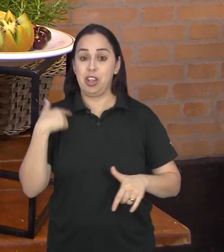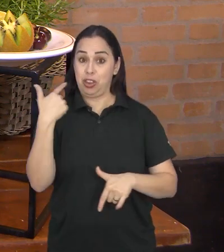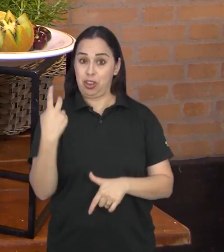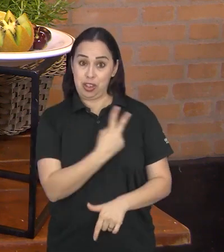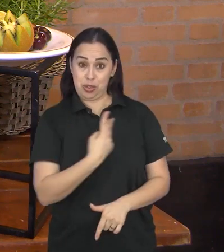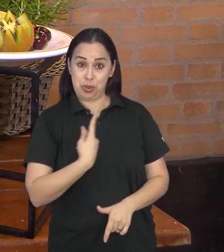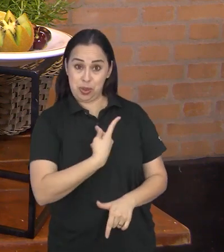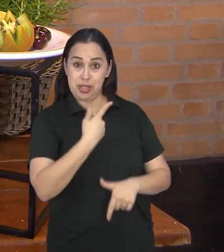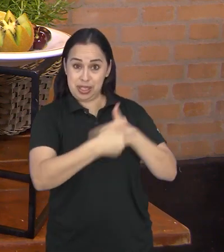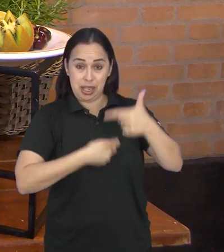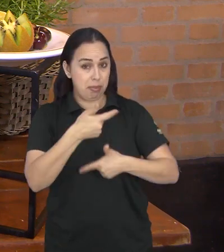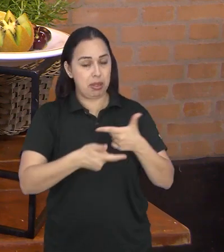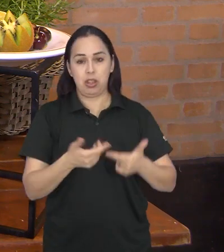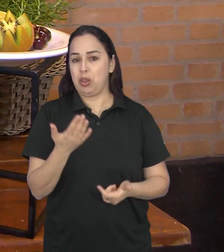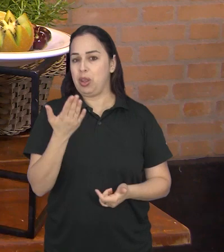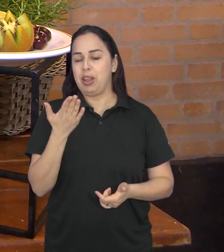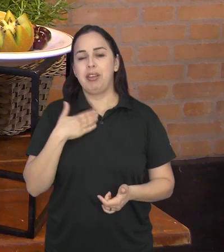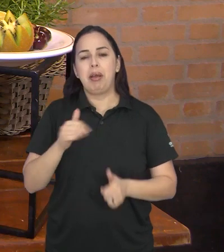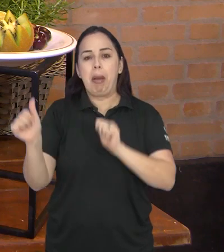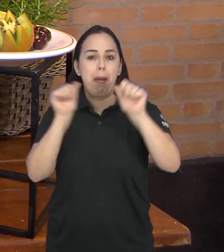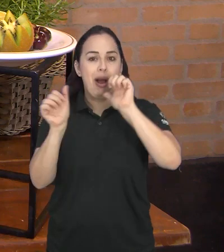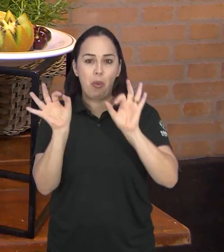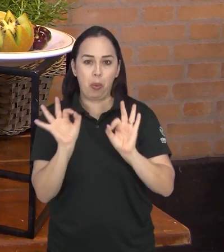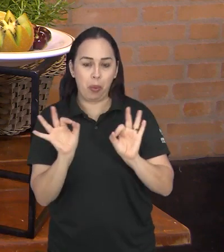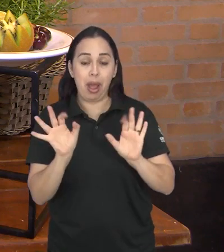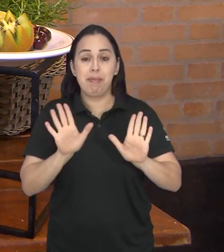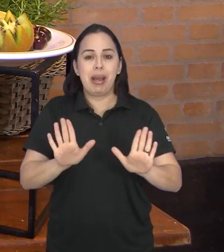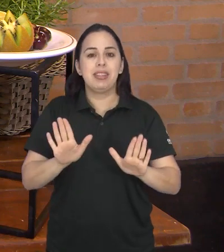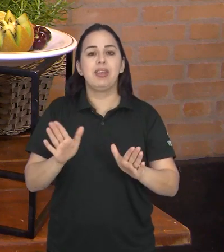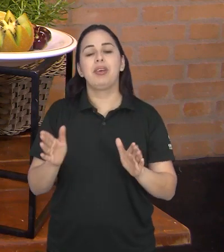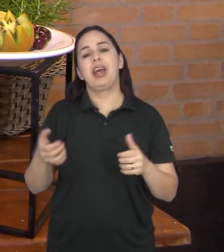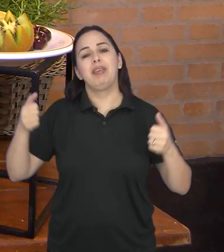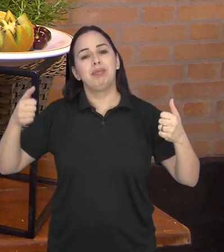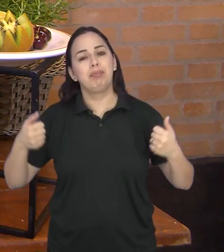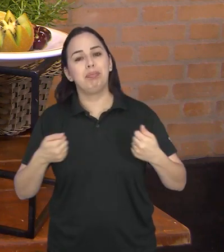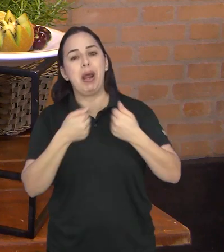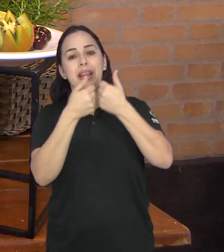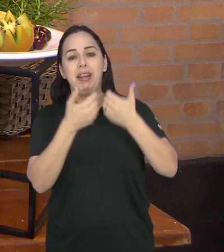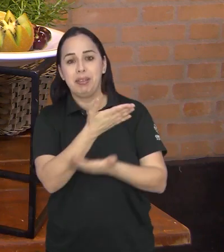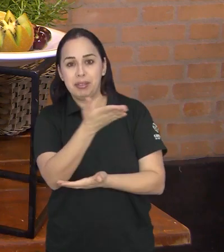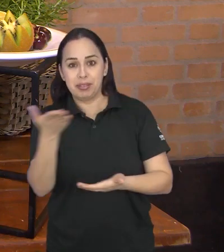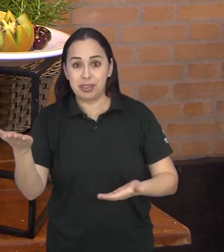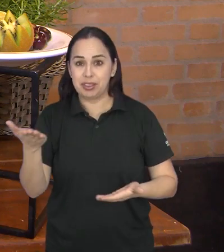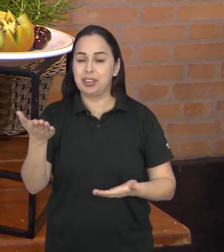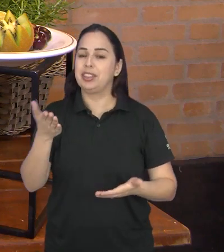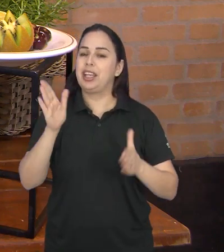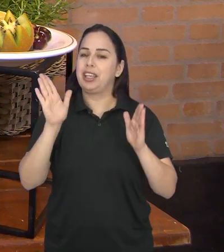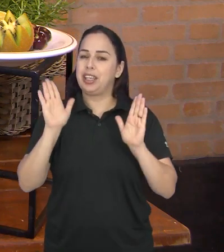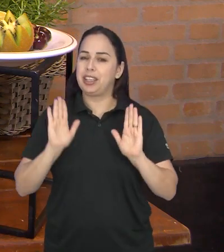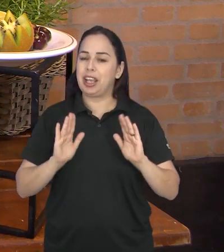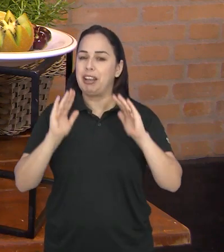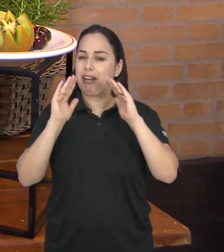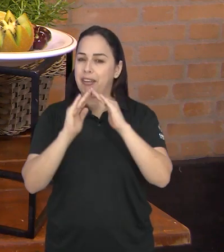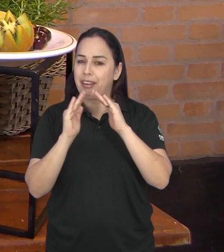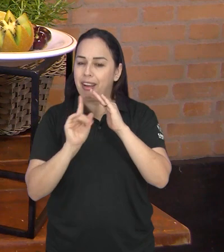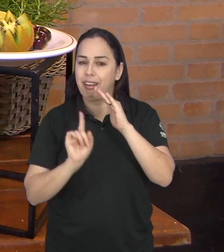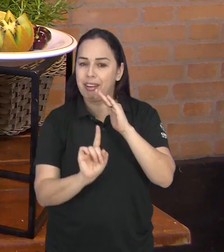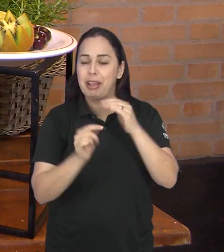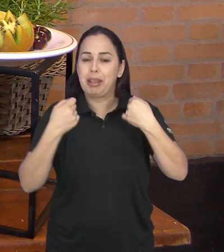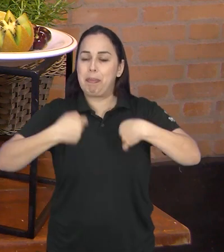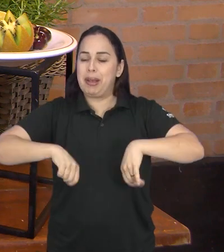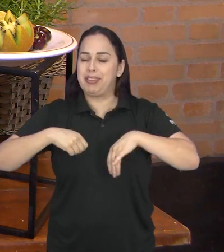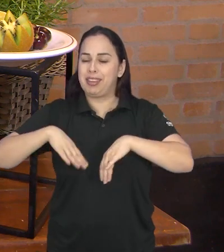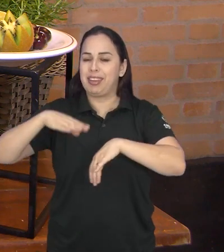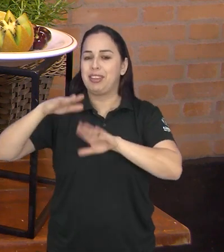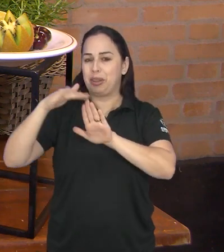Estamos trabalhando, não exageramos, mas eu quero propor um brinde para você que está em casa e que vai